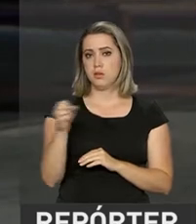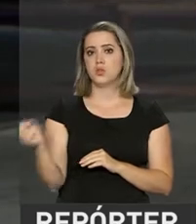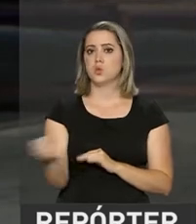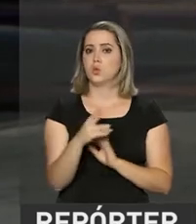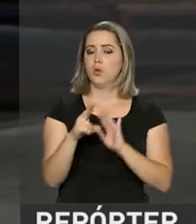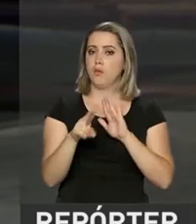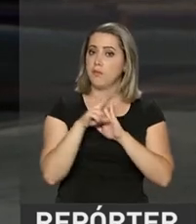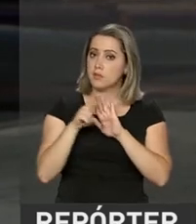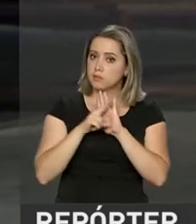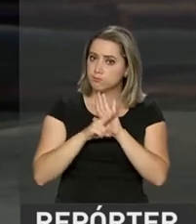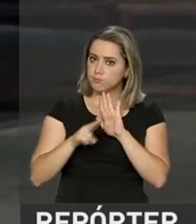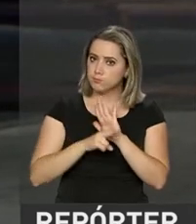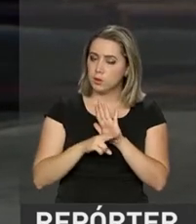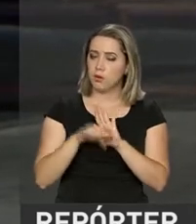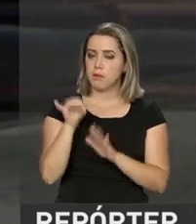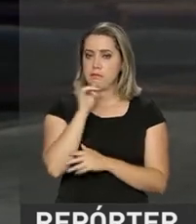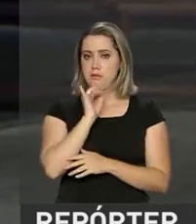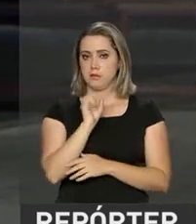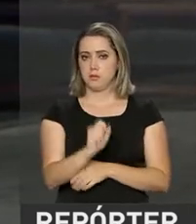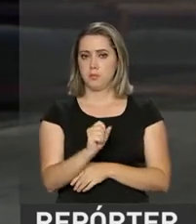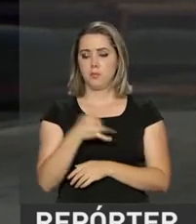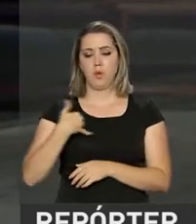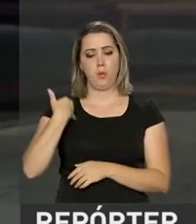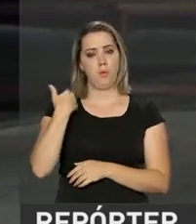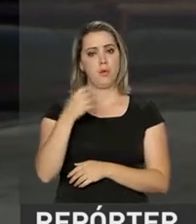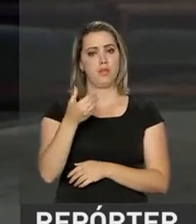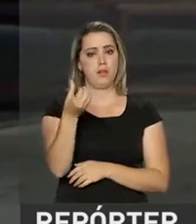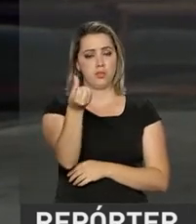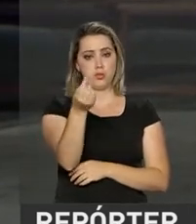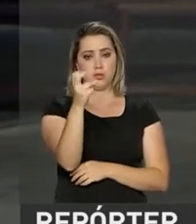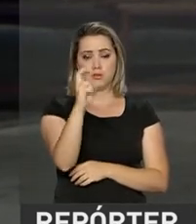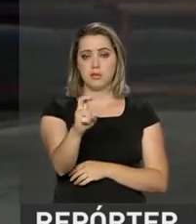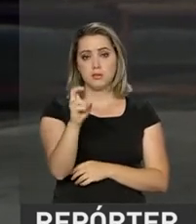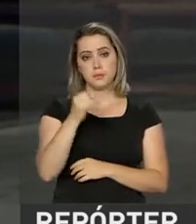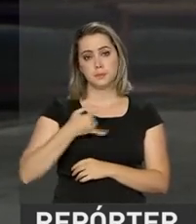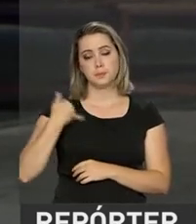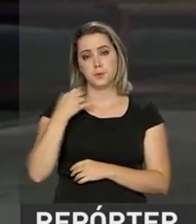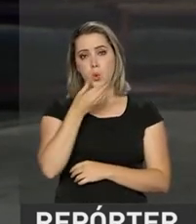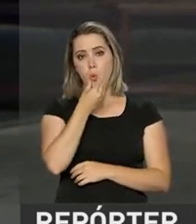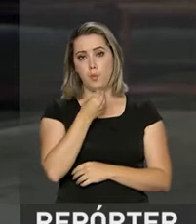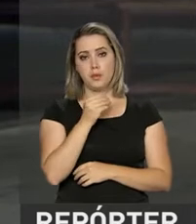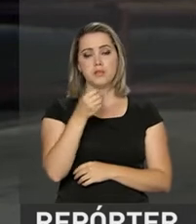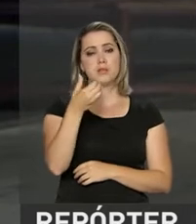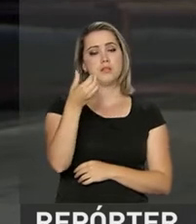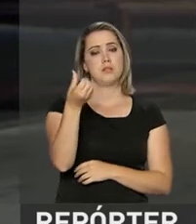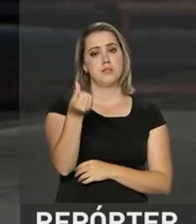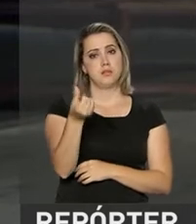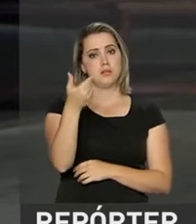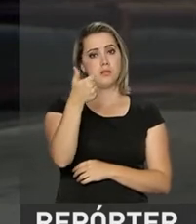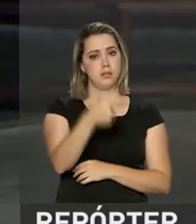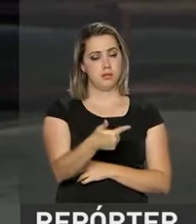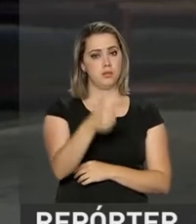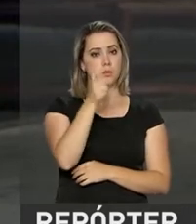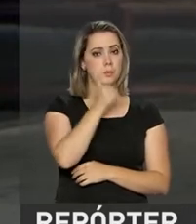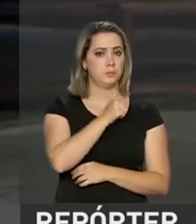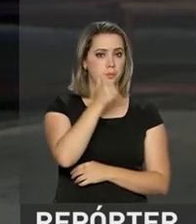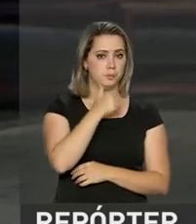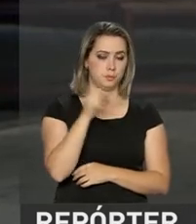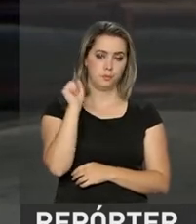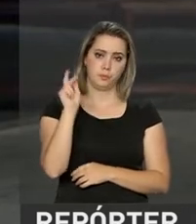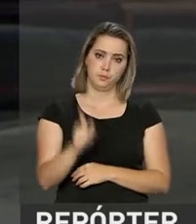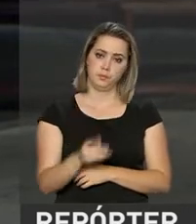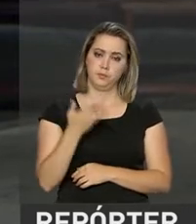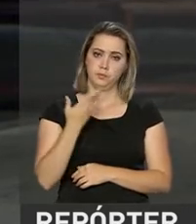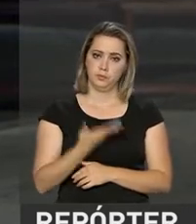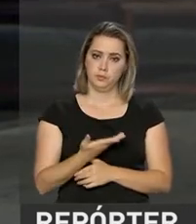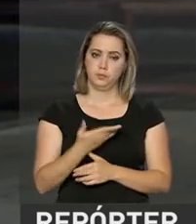entre elas por exemplo uma idade mínima de 65 anos para homens e 62 anos para mulheres se